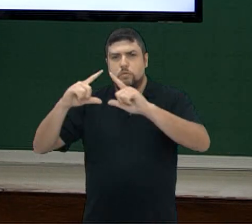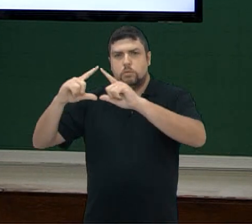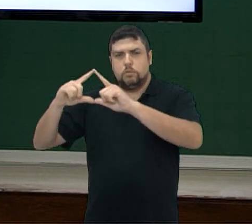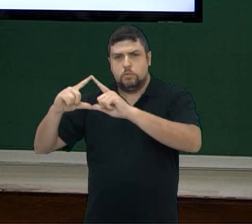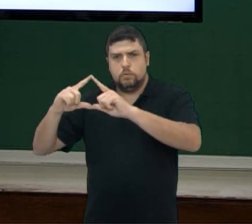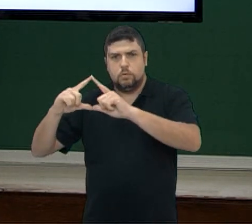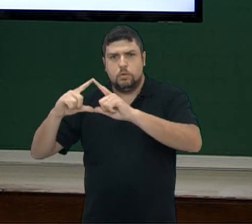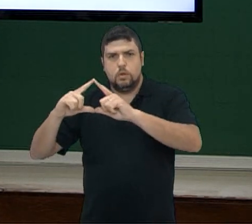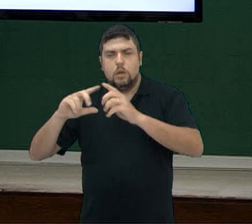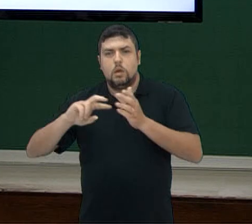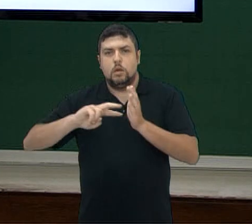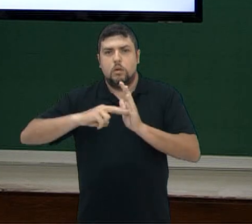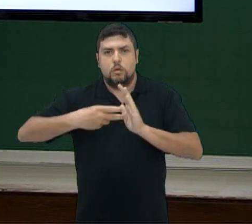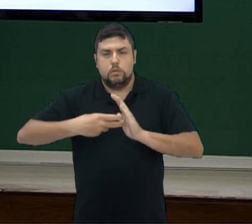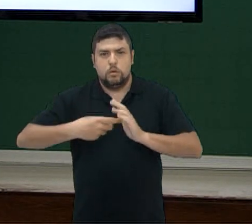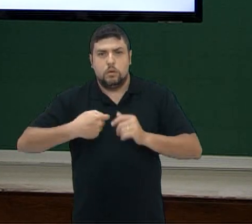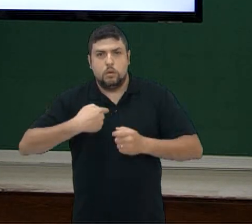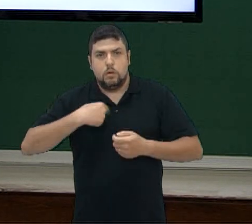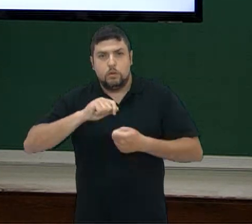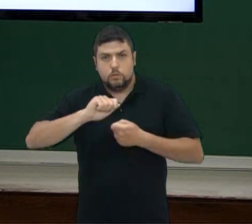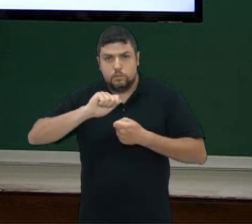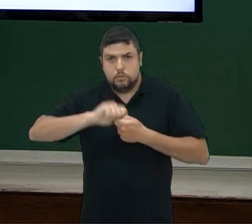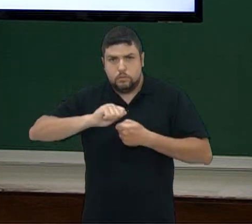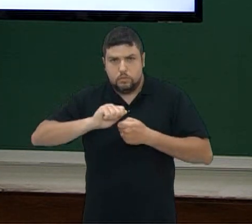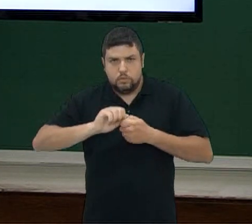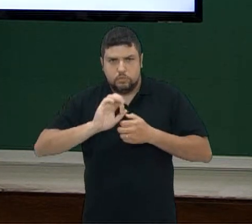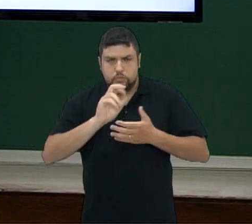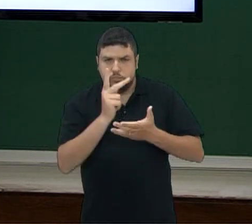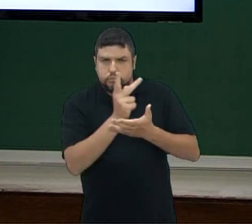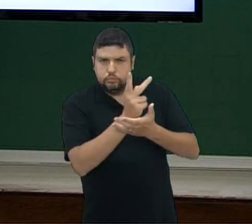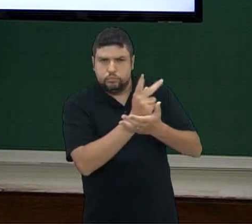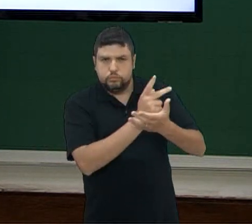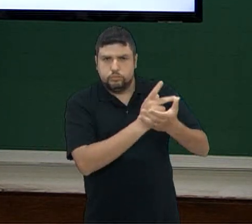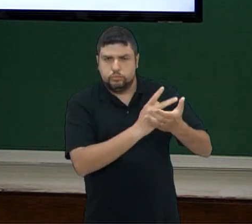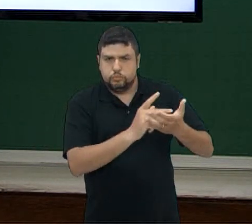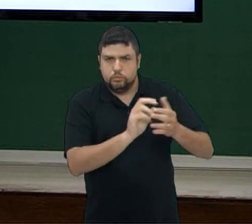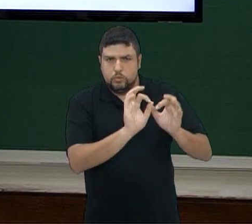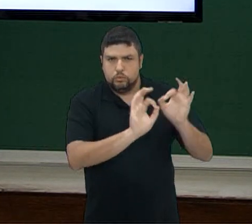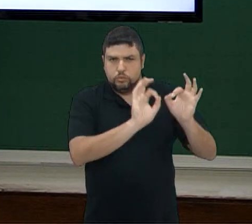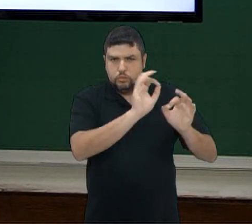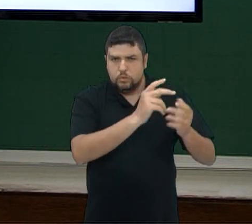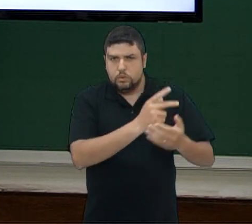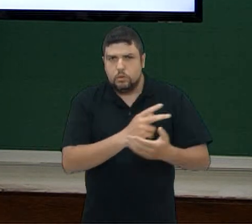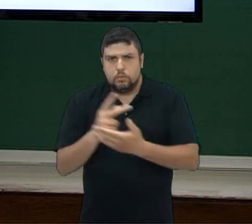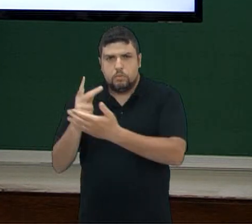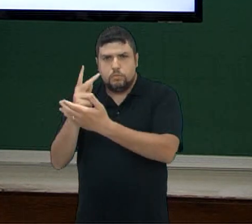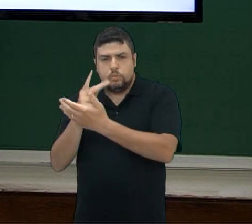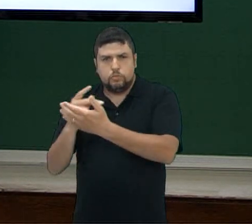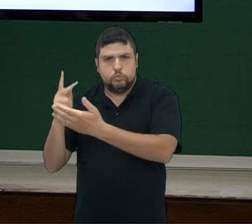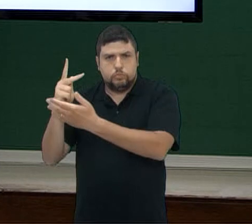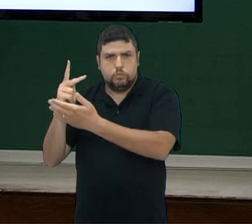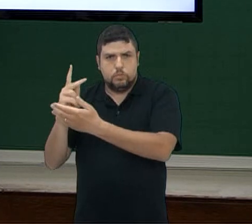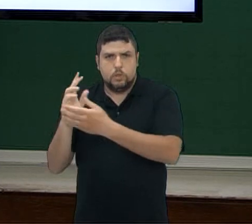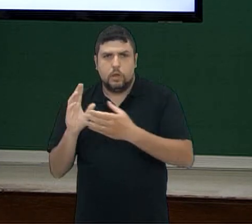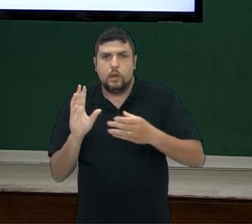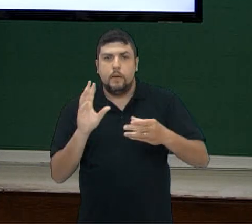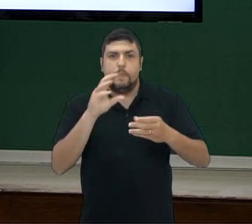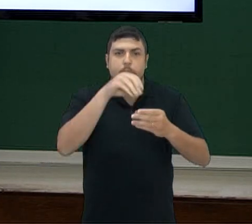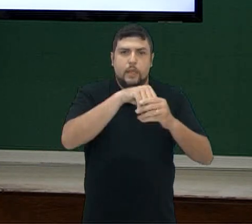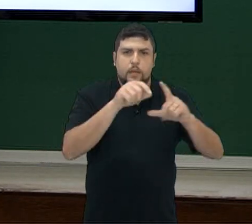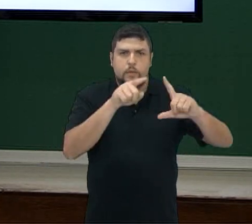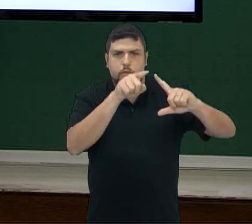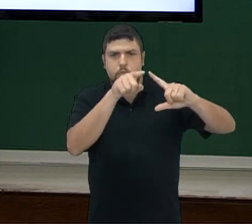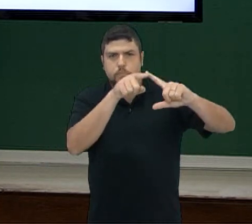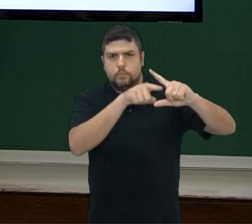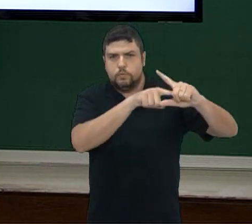eu fiz de um triângulo, ambos têm ângulo interno 60 graus, porque eu desenhei o